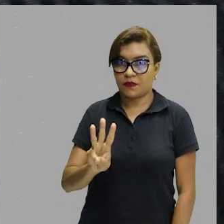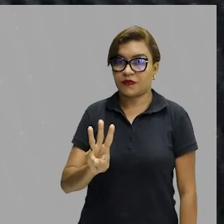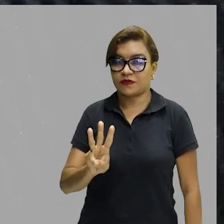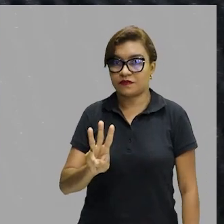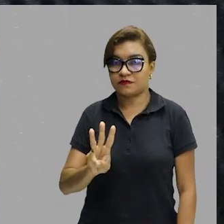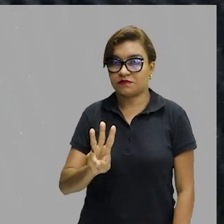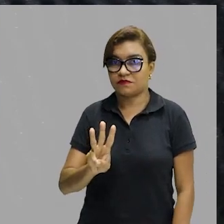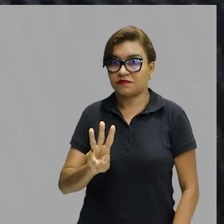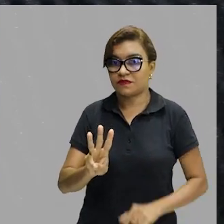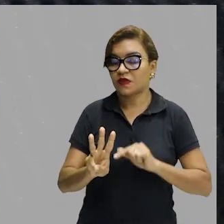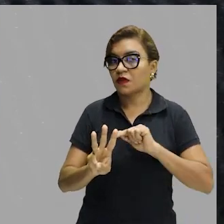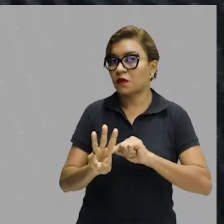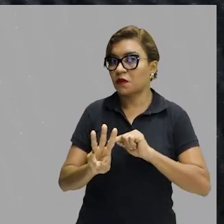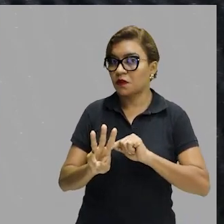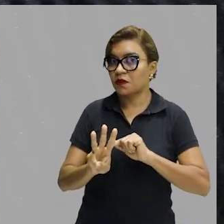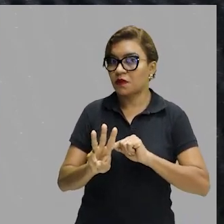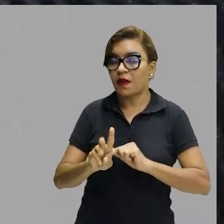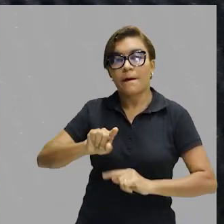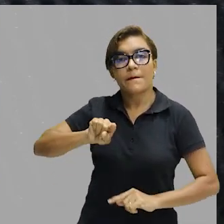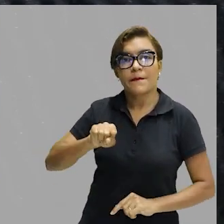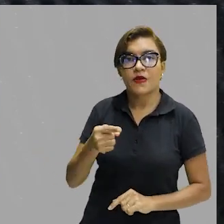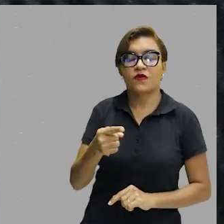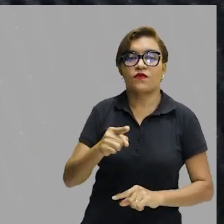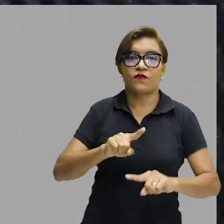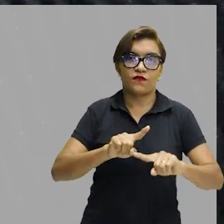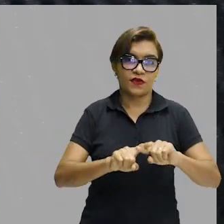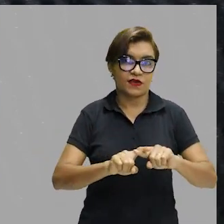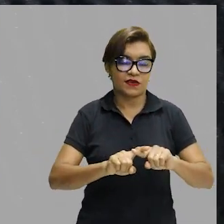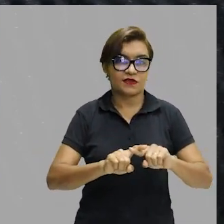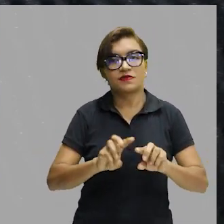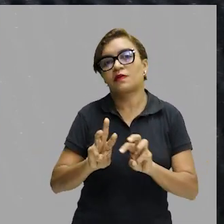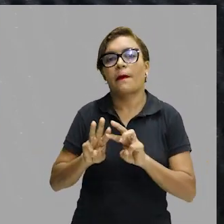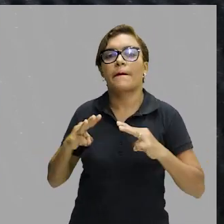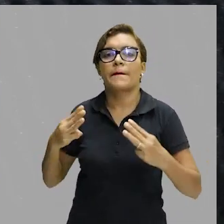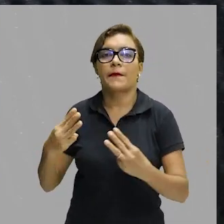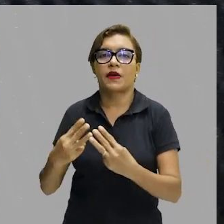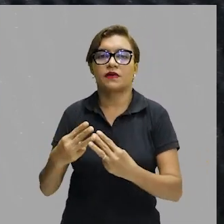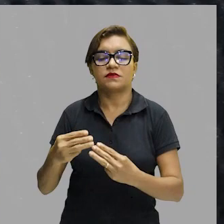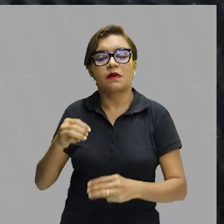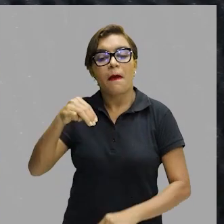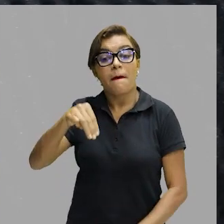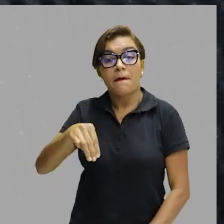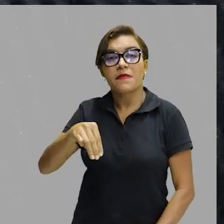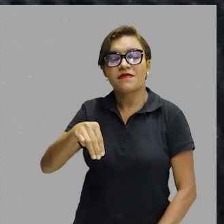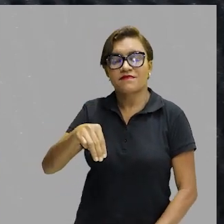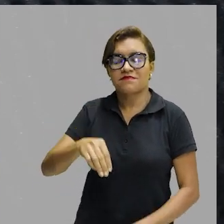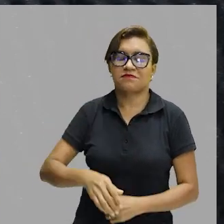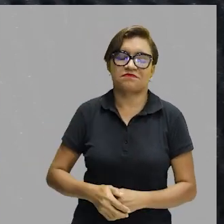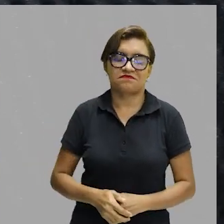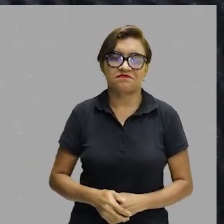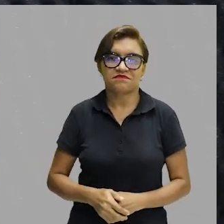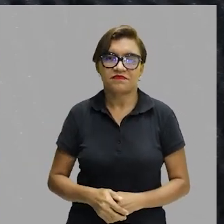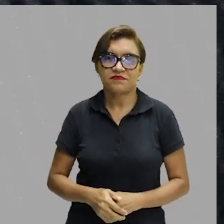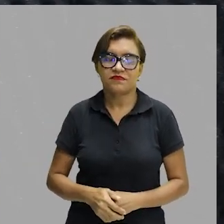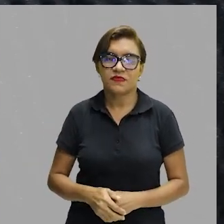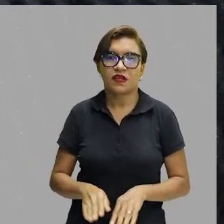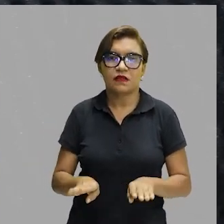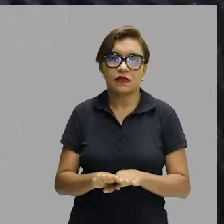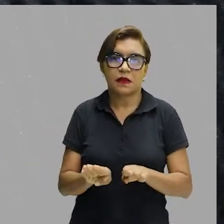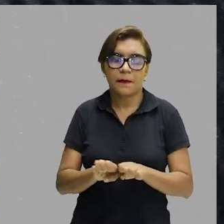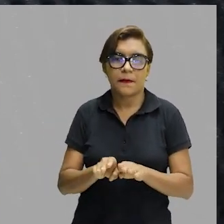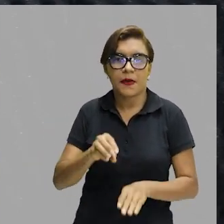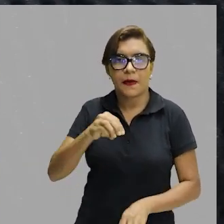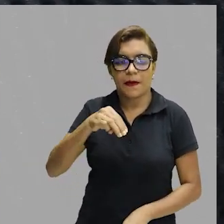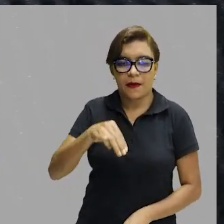o que é a molalidade? 1000 vezes massa em gramas do soluto sobre massa em gramas do